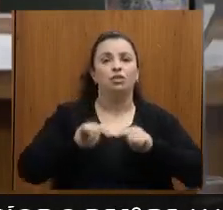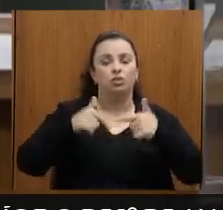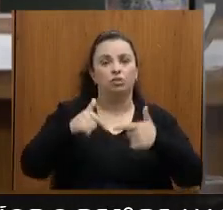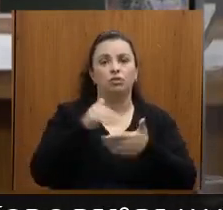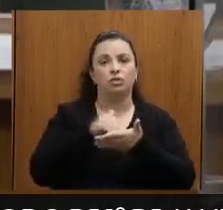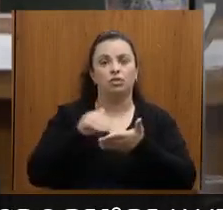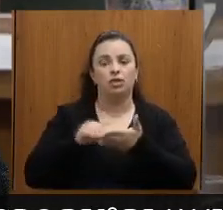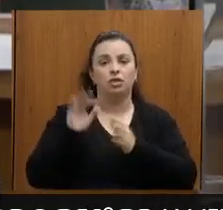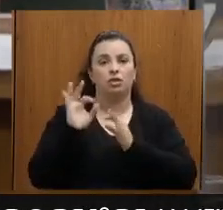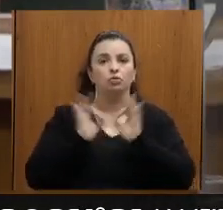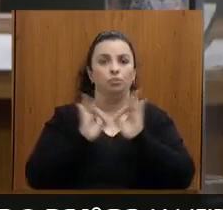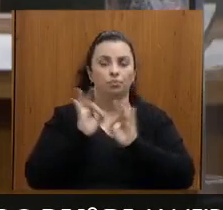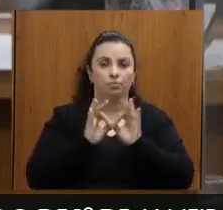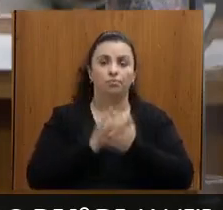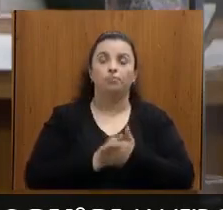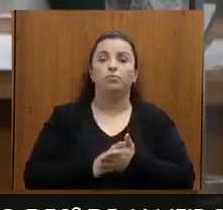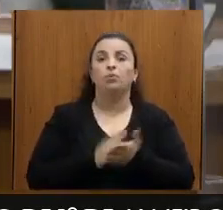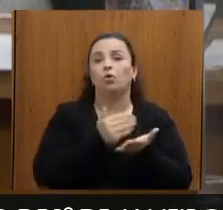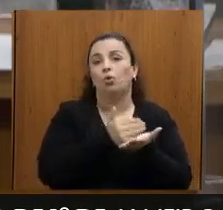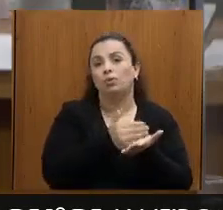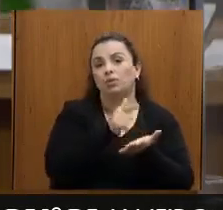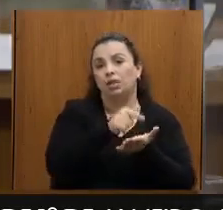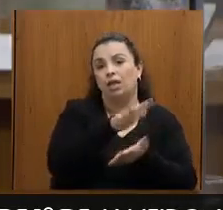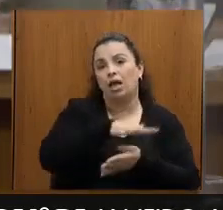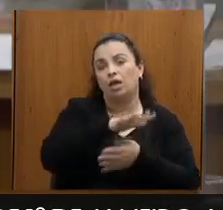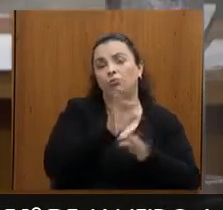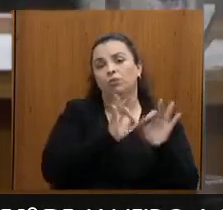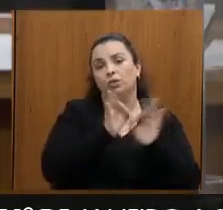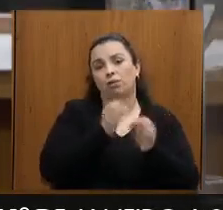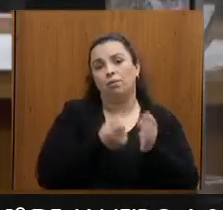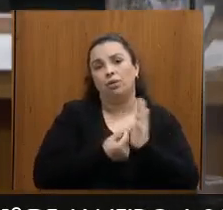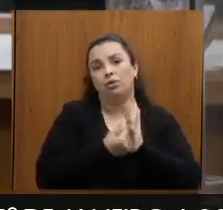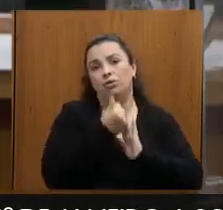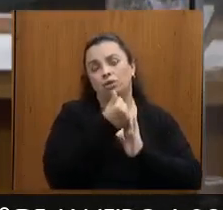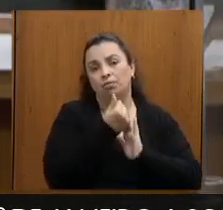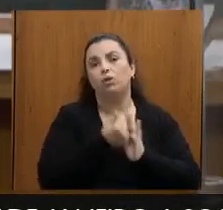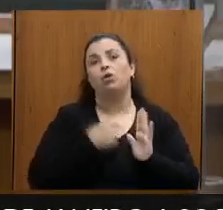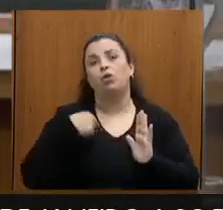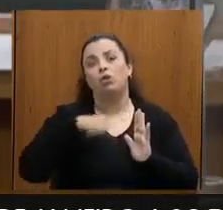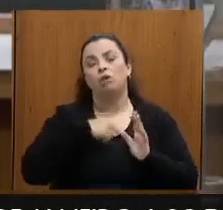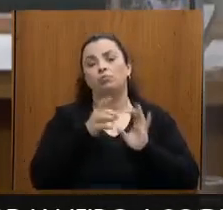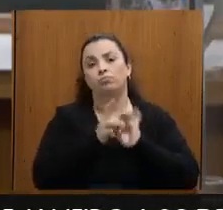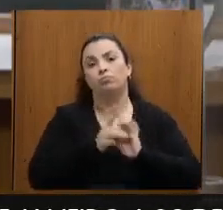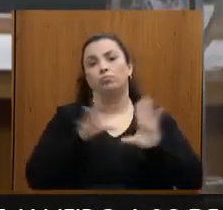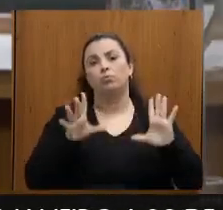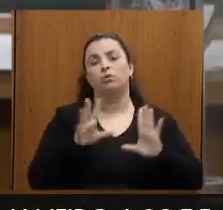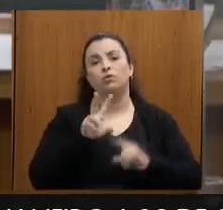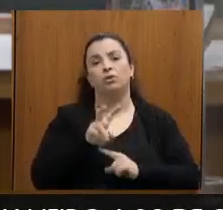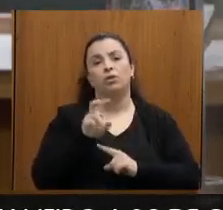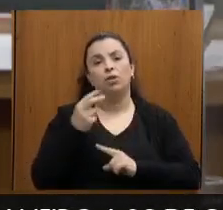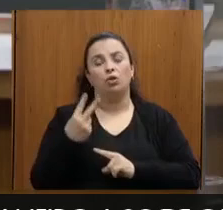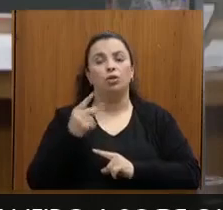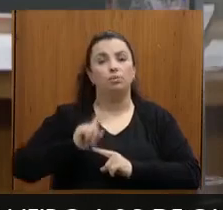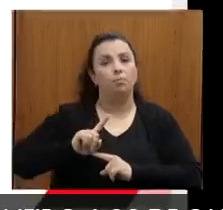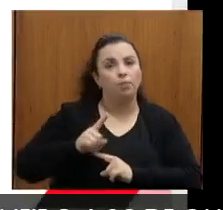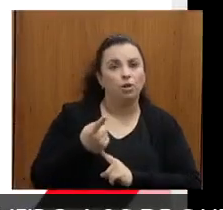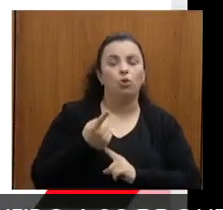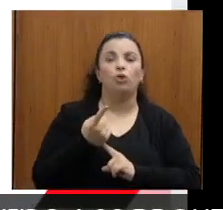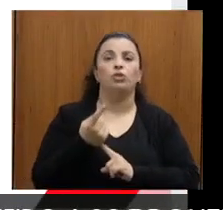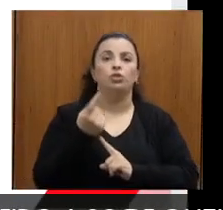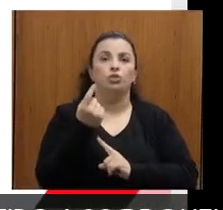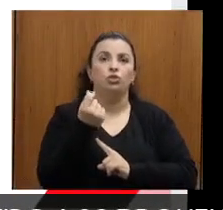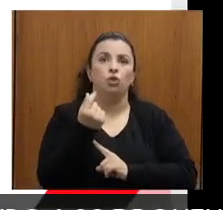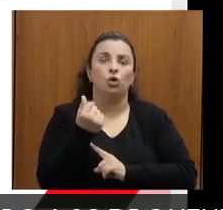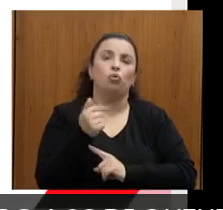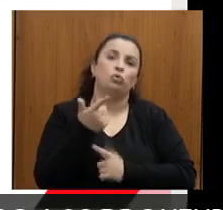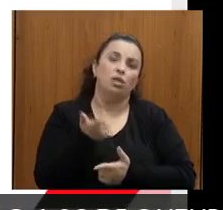portanto, com a área de Planejamento e Orçamento. Nós fizemos a liberação de 52 milhões de recursos de operações